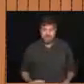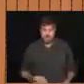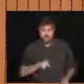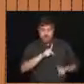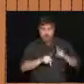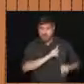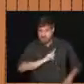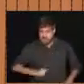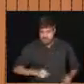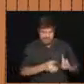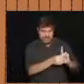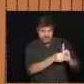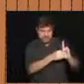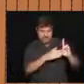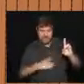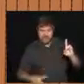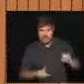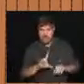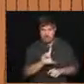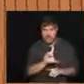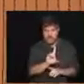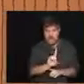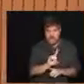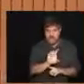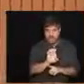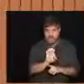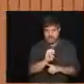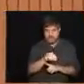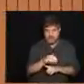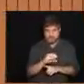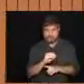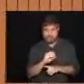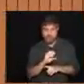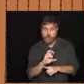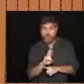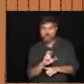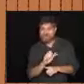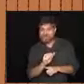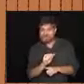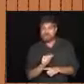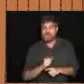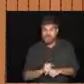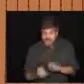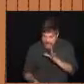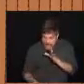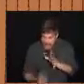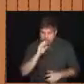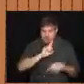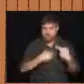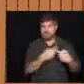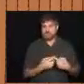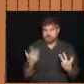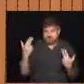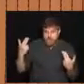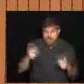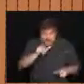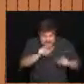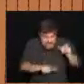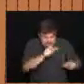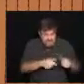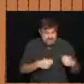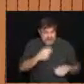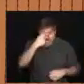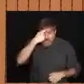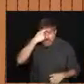democracia pode produzir esse mesmo resultado com a consciência das pessoas. Eu acho que esse vai ser